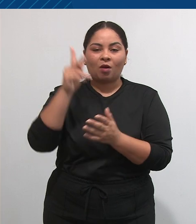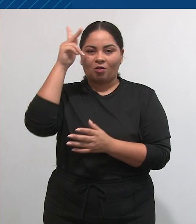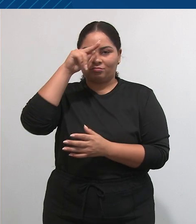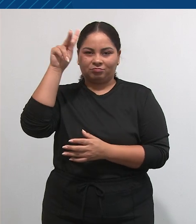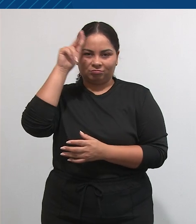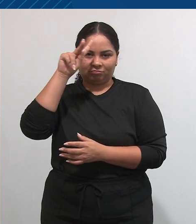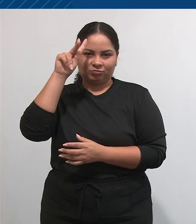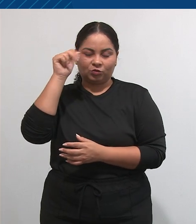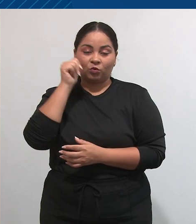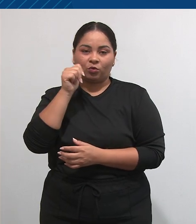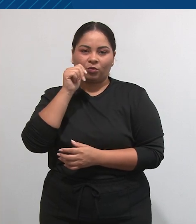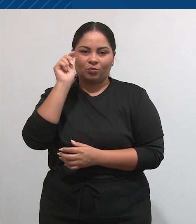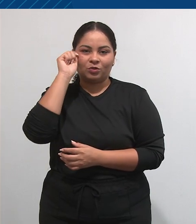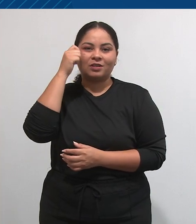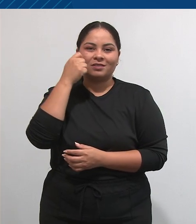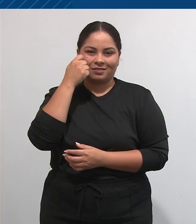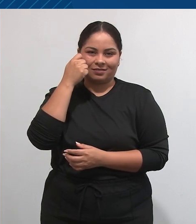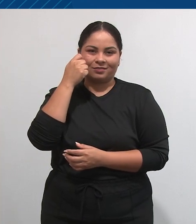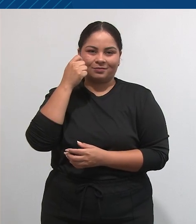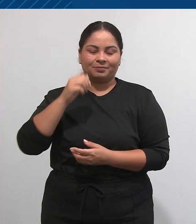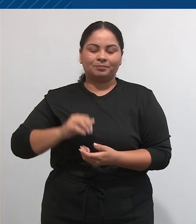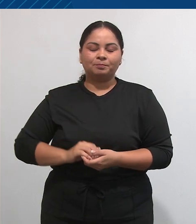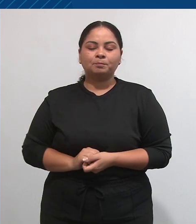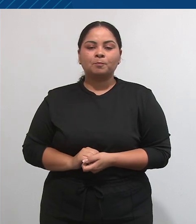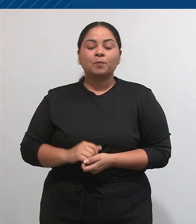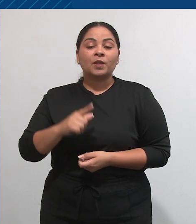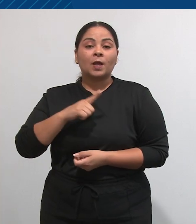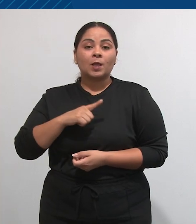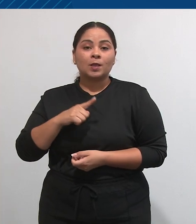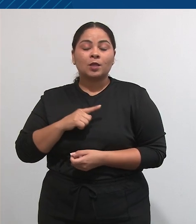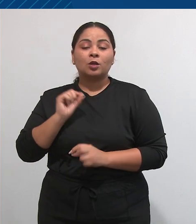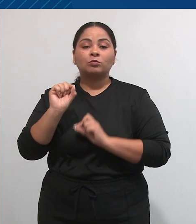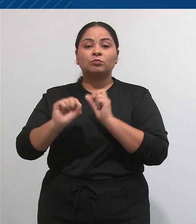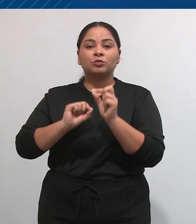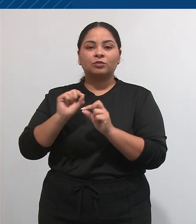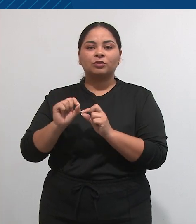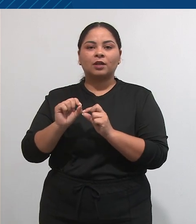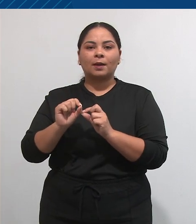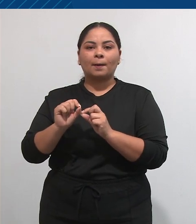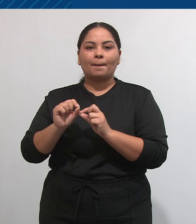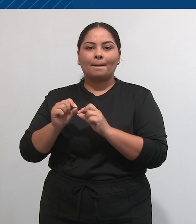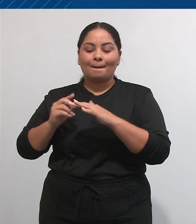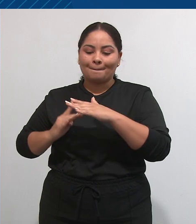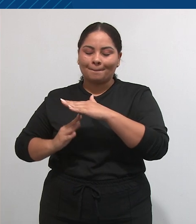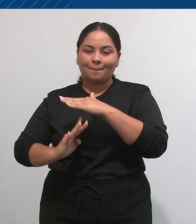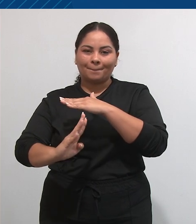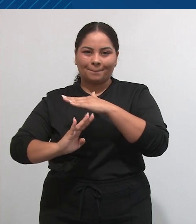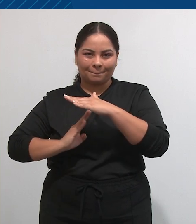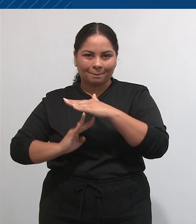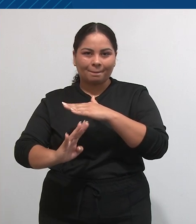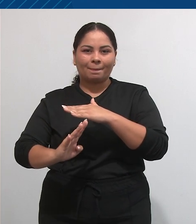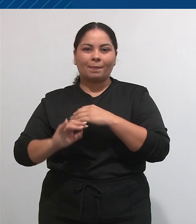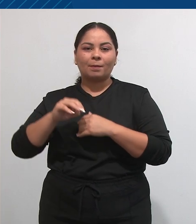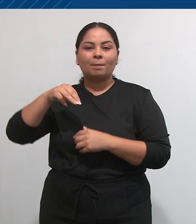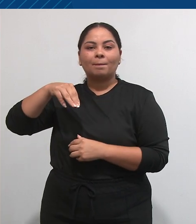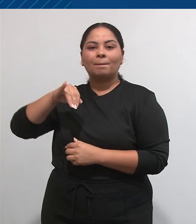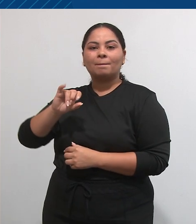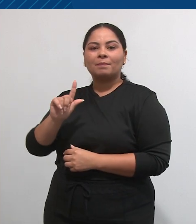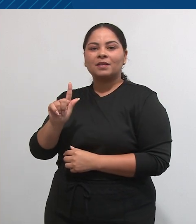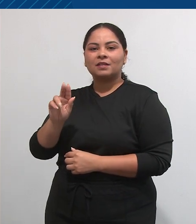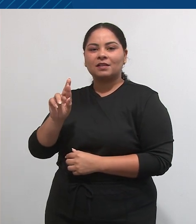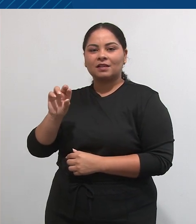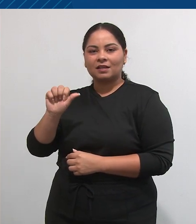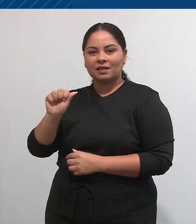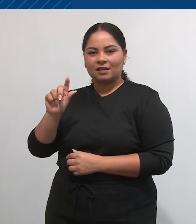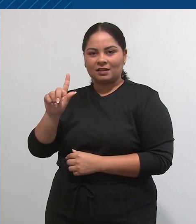essa migração, assim como dos haitianos, ela aconteceu no Brasil fins do século XIX e início do